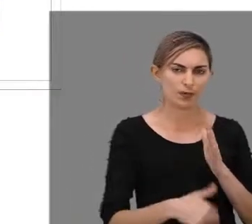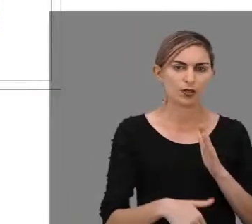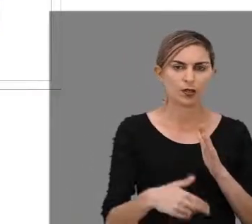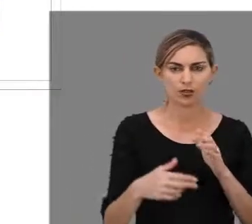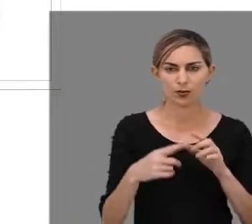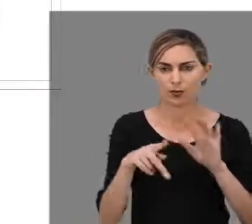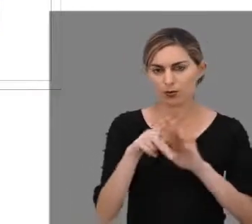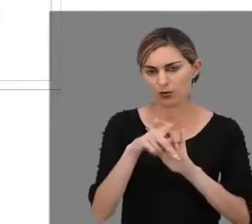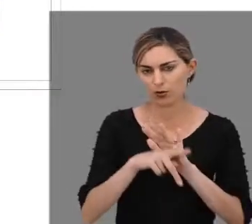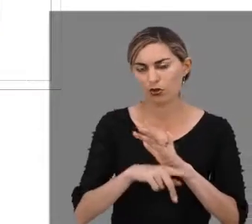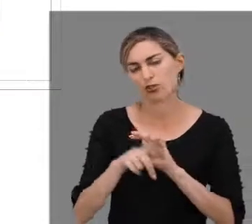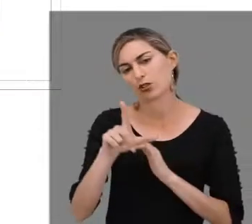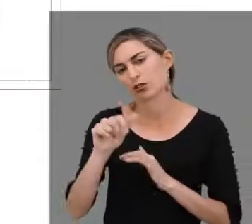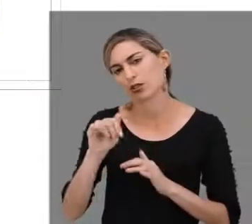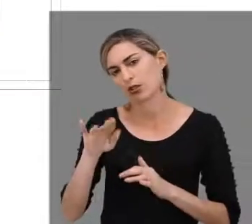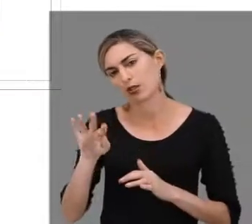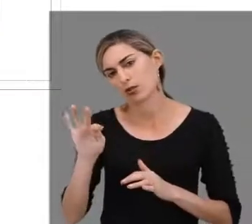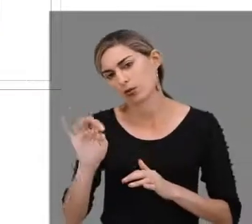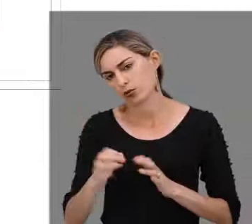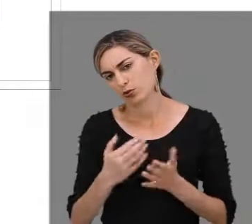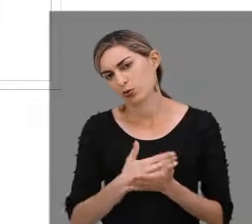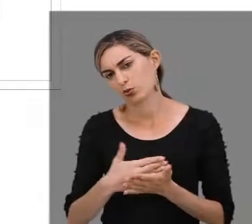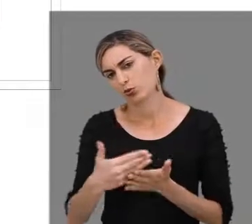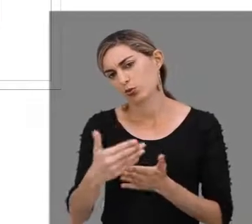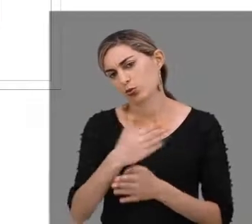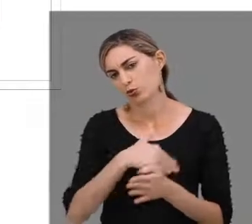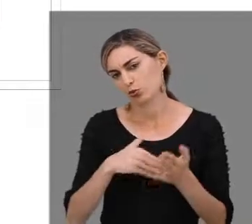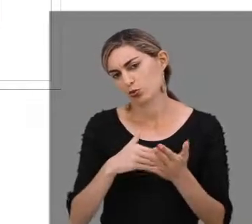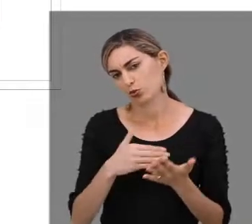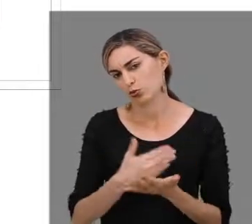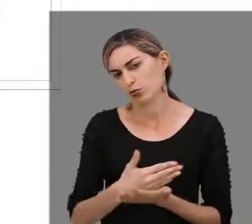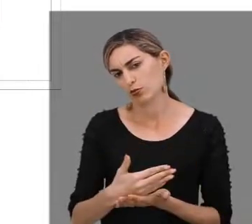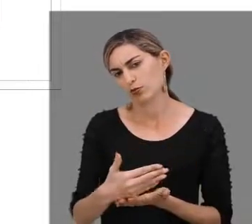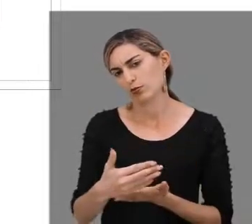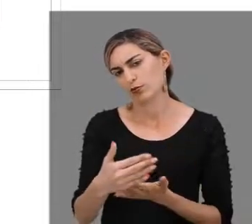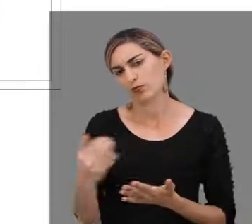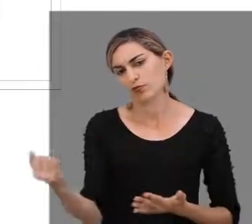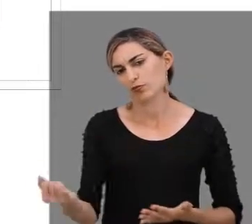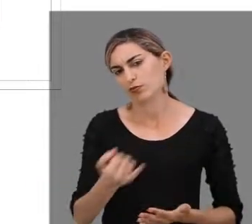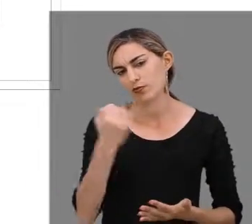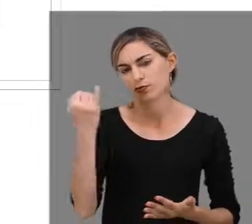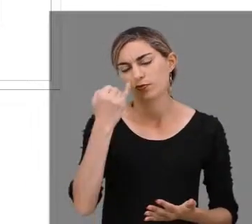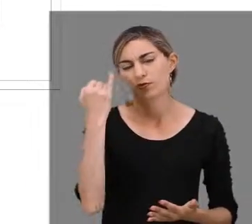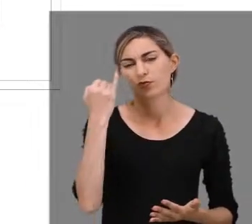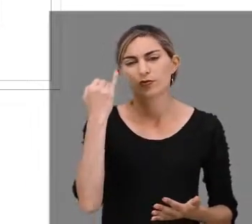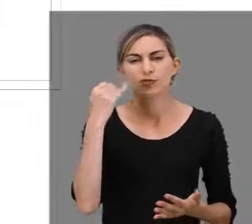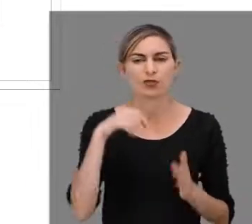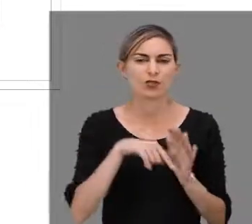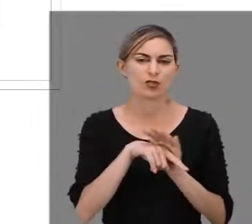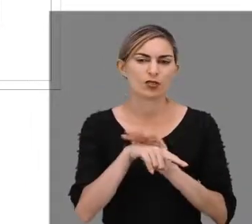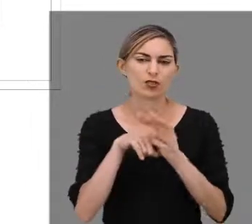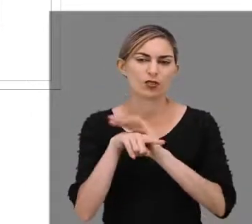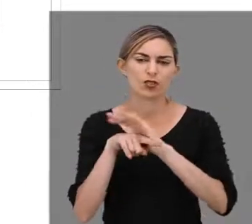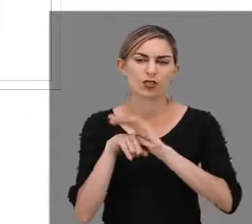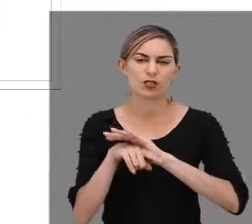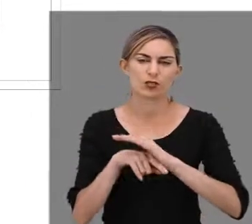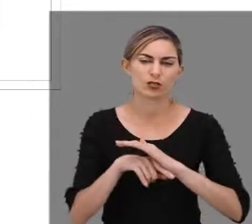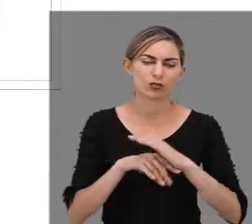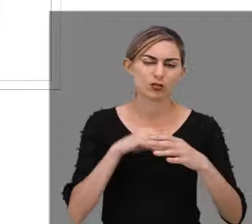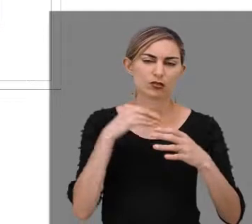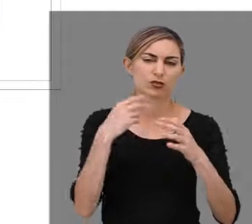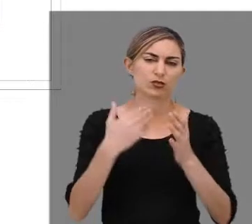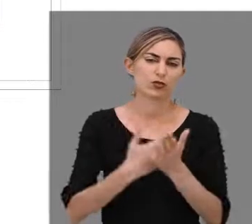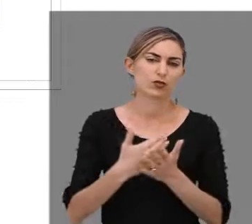é o projeto de layout, é onde tudo começa, e é uma planta super importante porque a gente tem que analisar já a partir